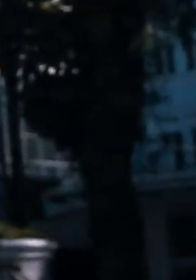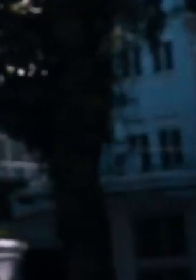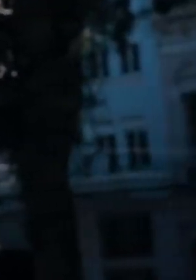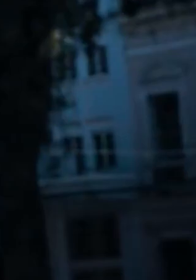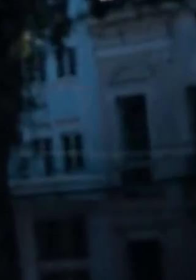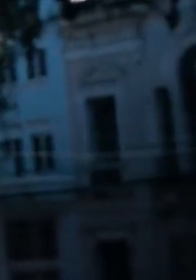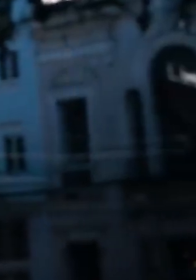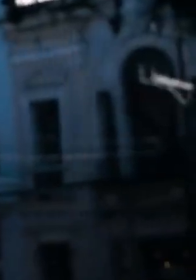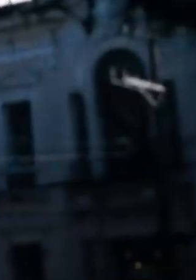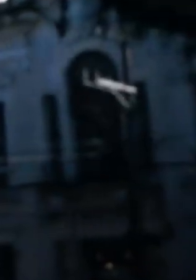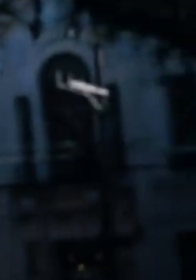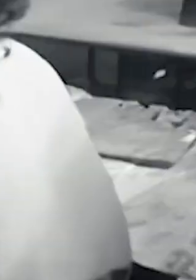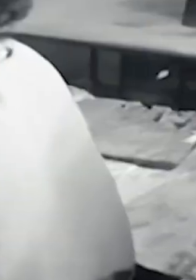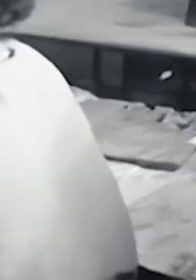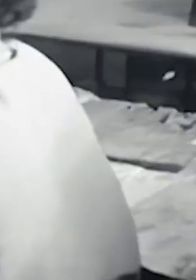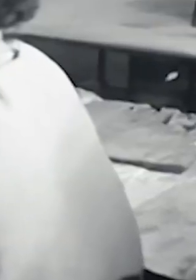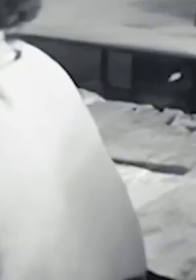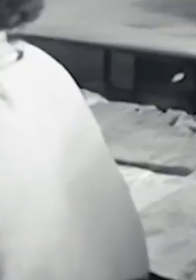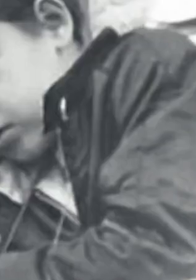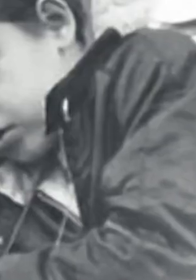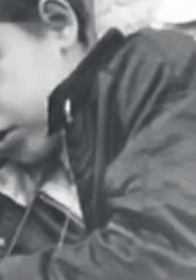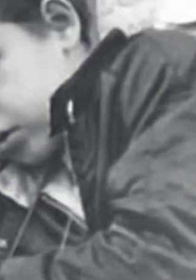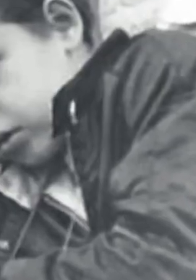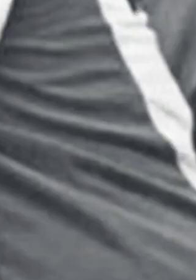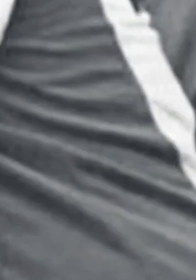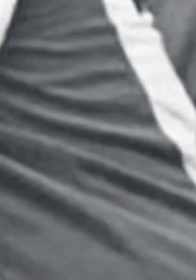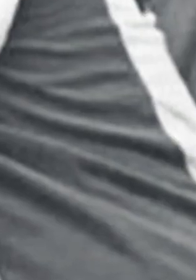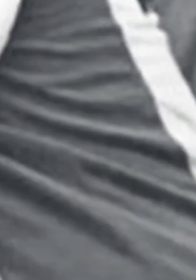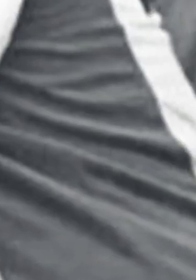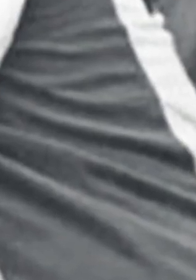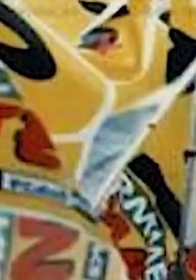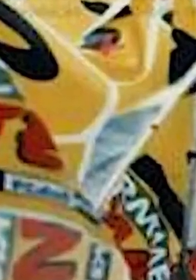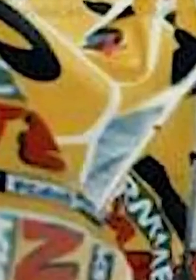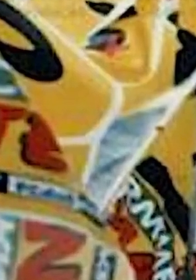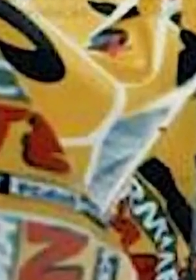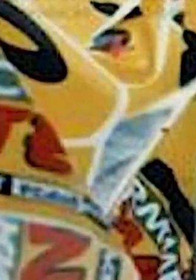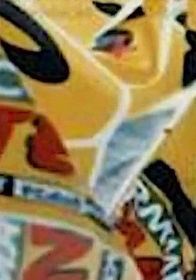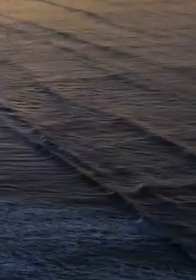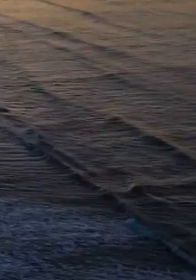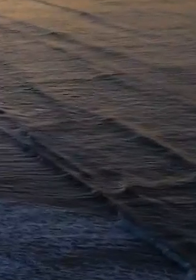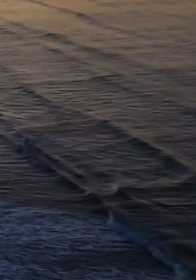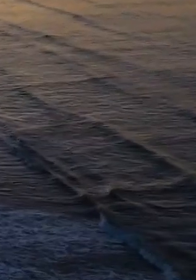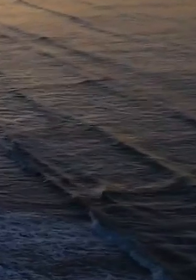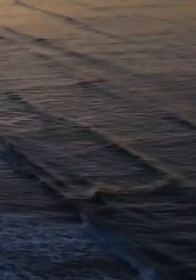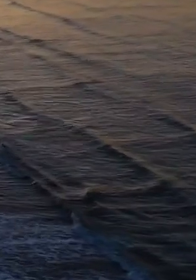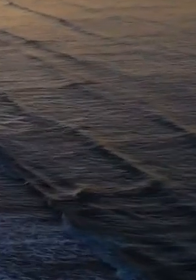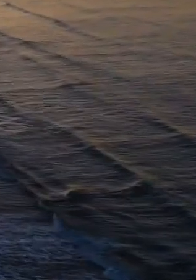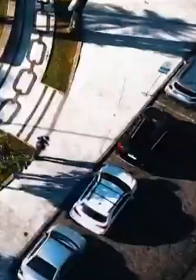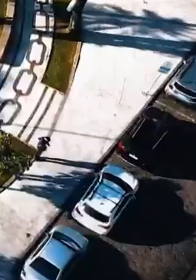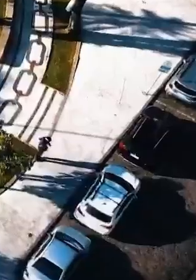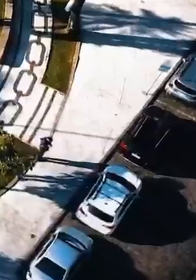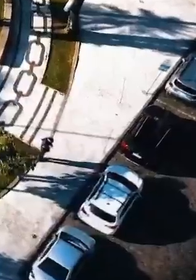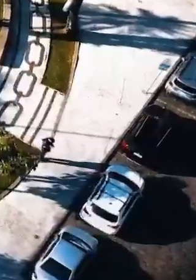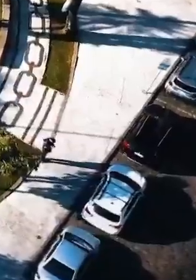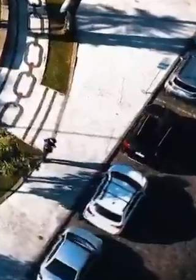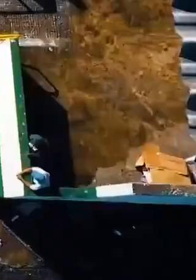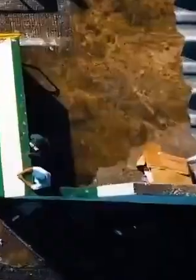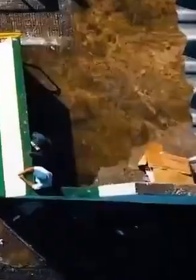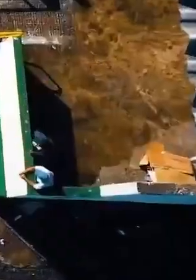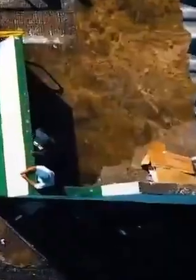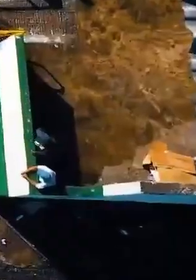Amor e coragem é Thelma, o trabalho que já se comprovou. O amor pela